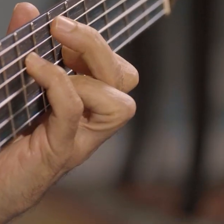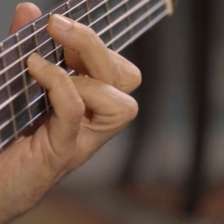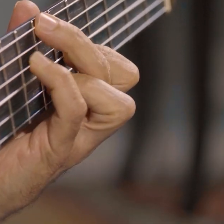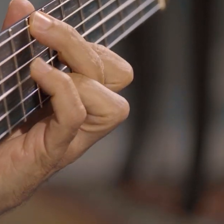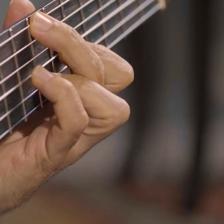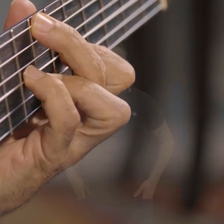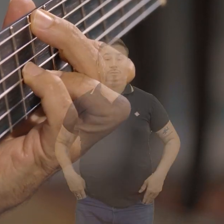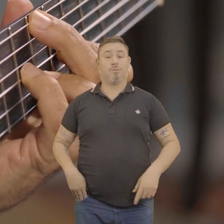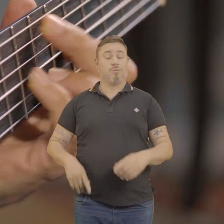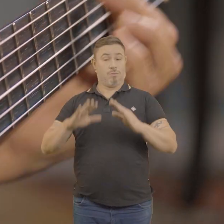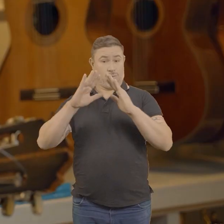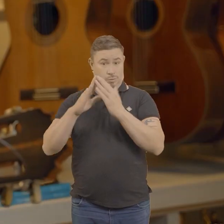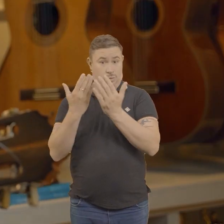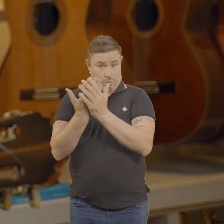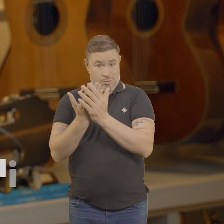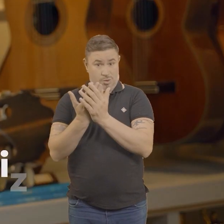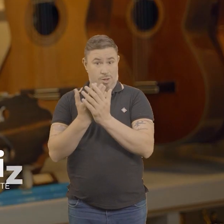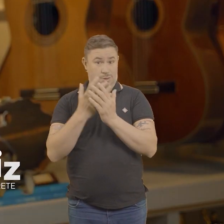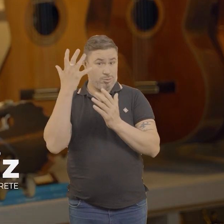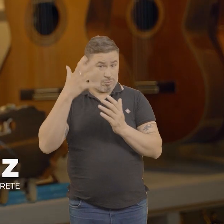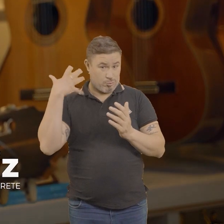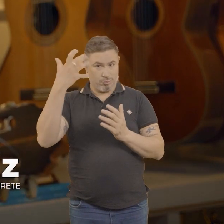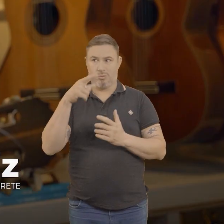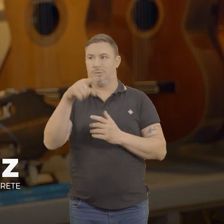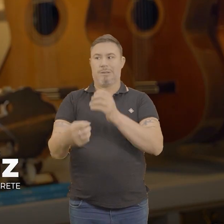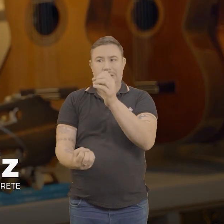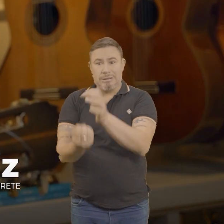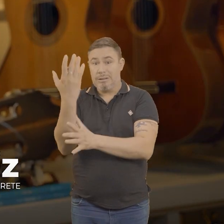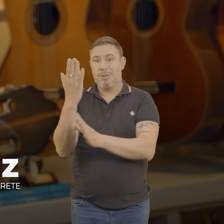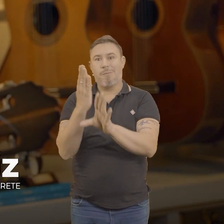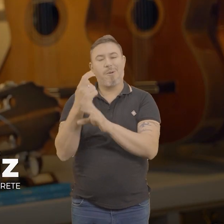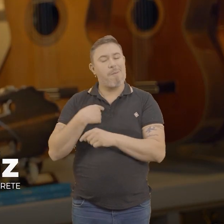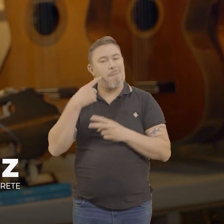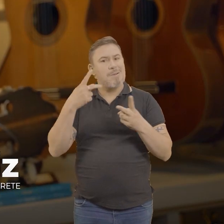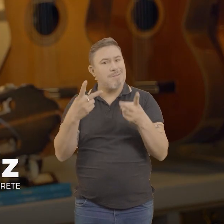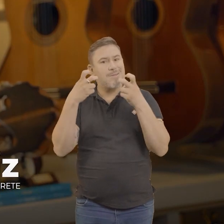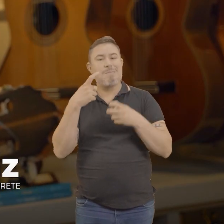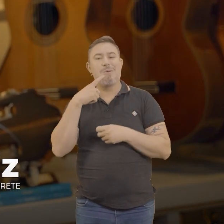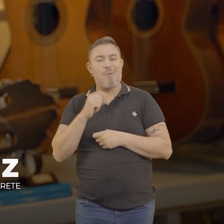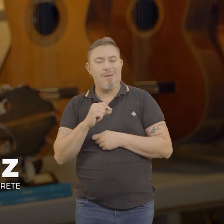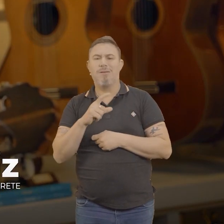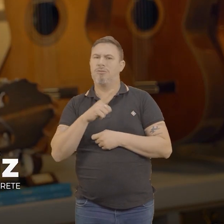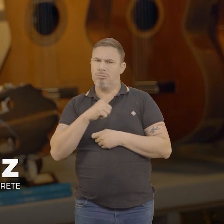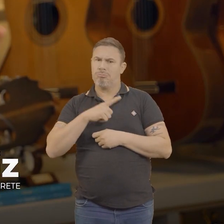O conservatório, para mim, foi um impulso impressionante, porque eu observava ali, né, grandes músicos, grandes